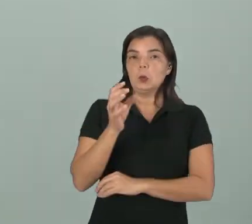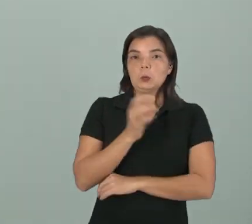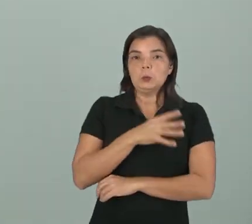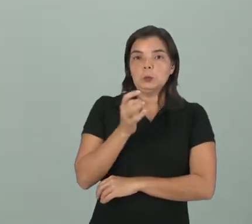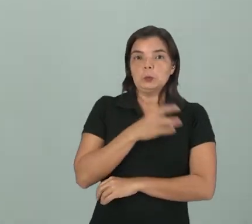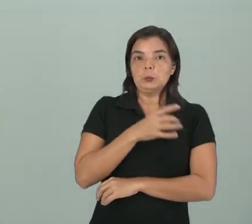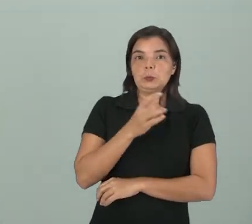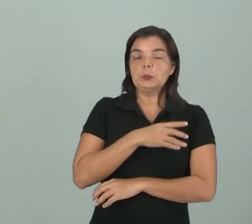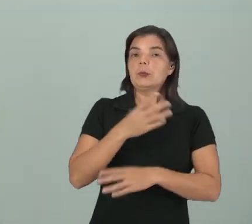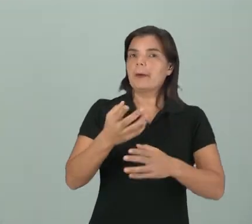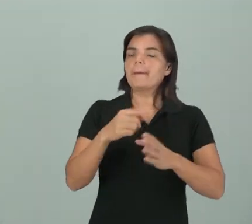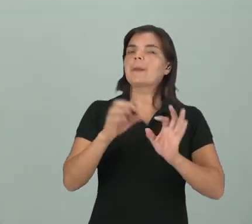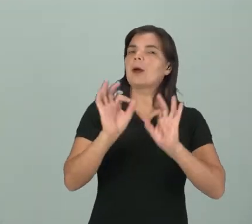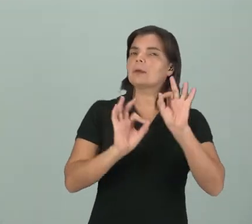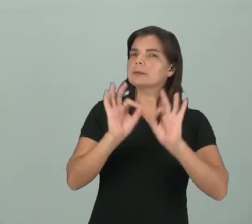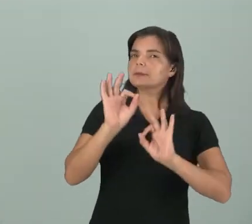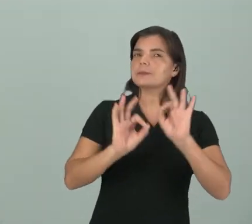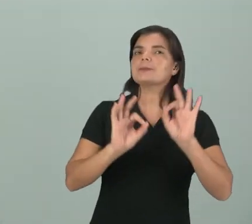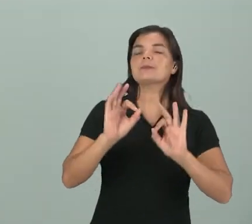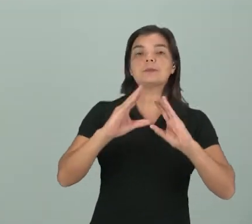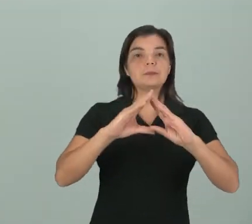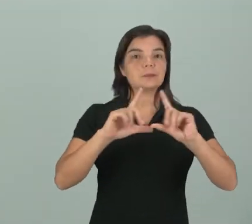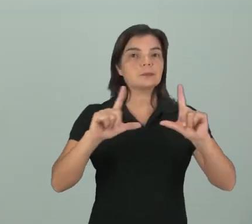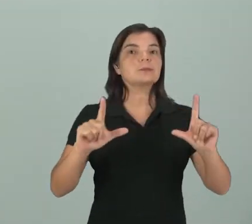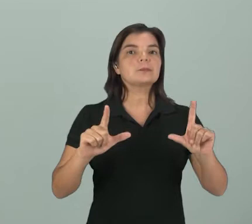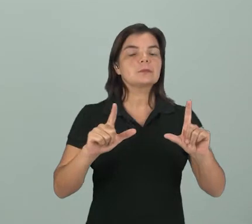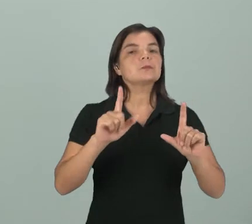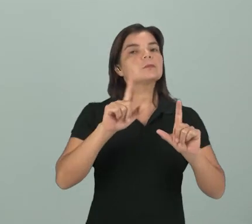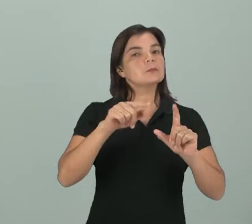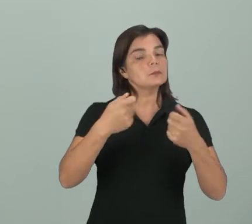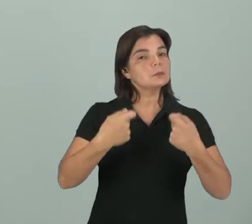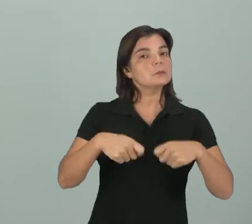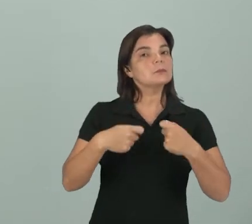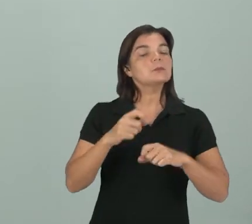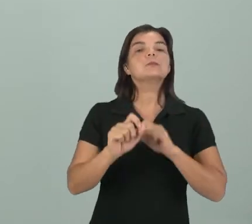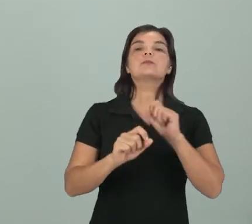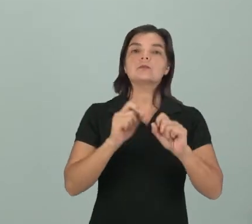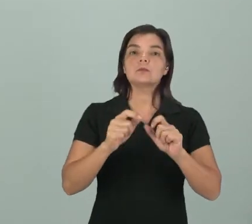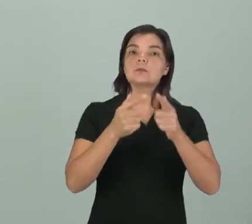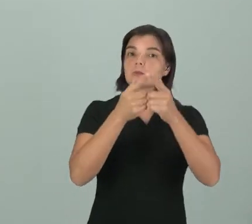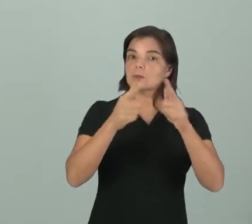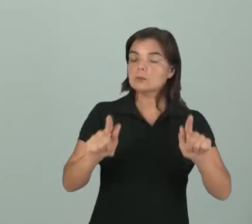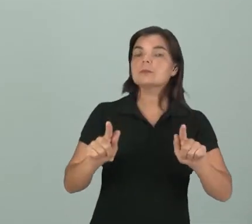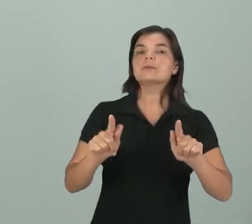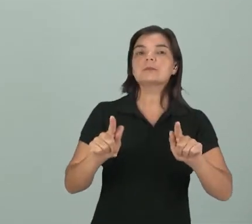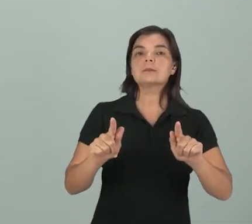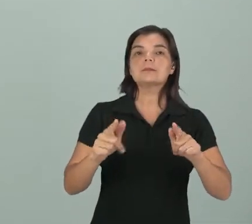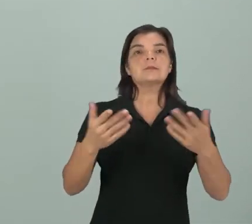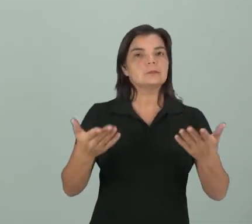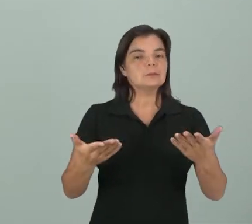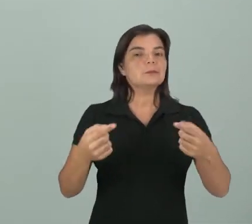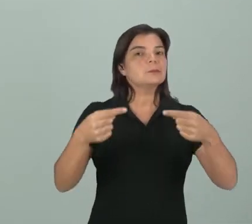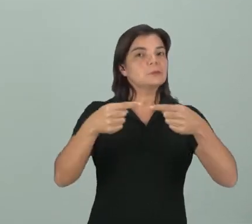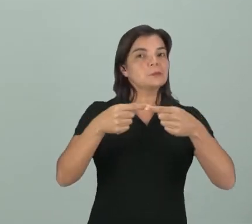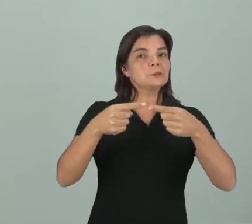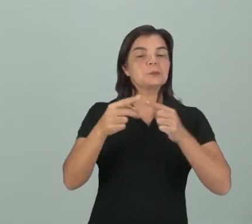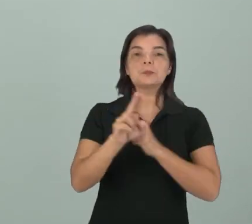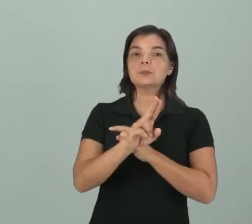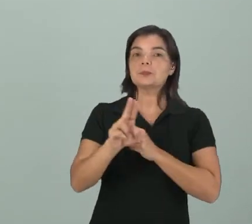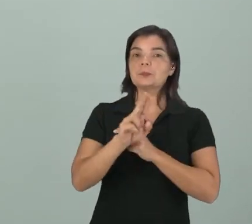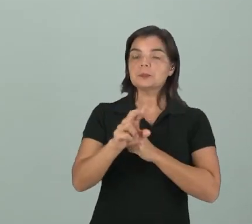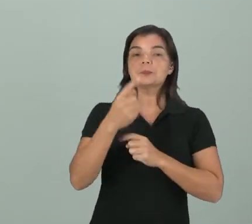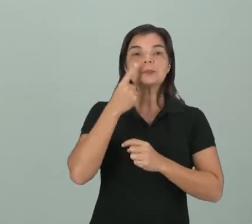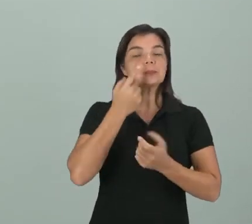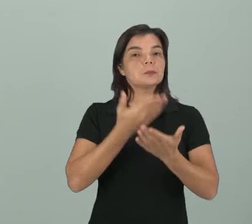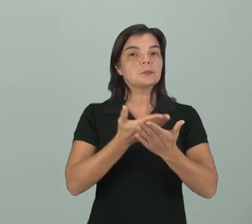terror. Para ele estar organizado, claro, é necessário a gramática normativa. E a concordância nominal que